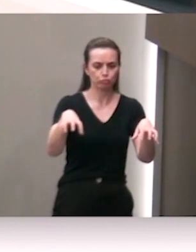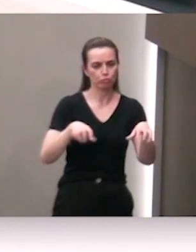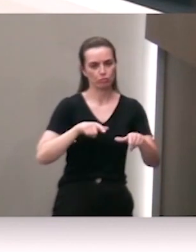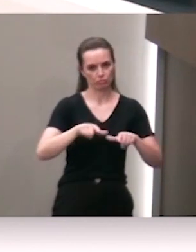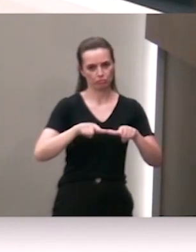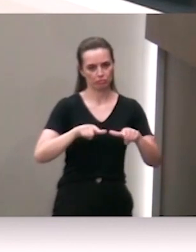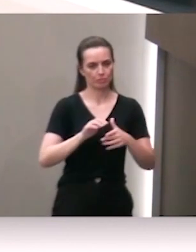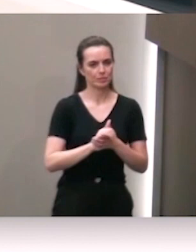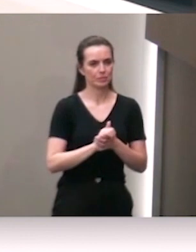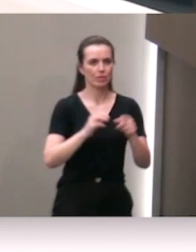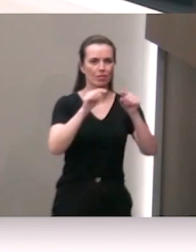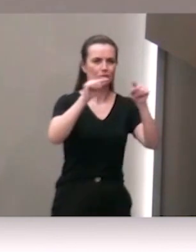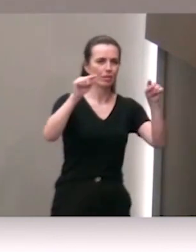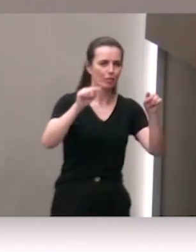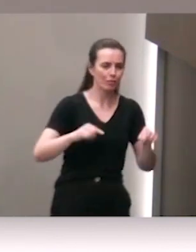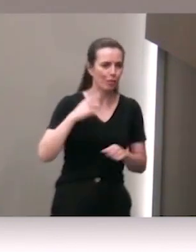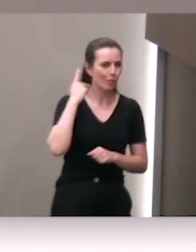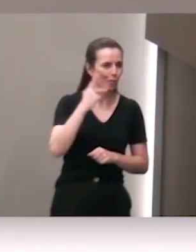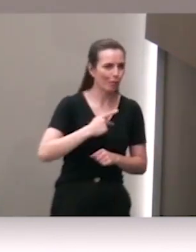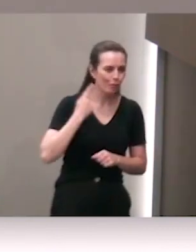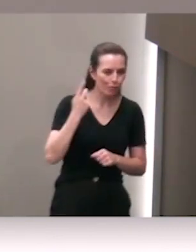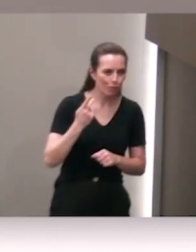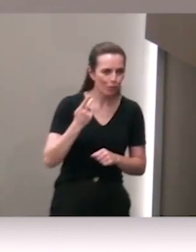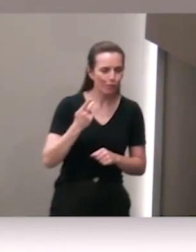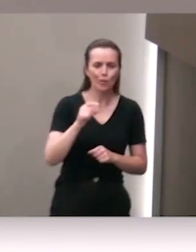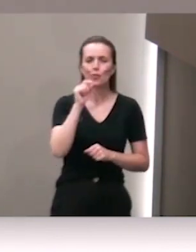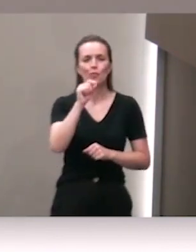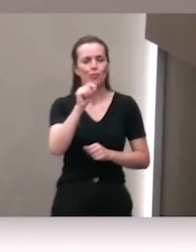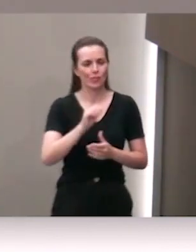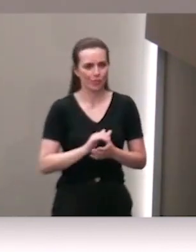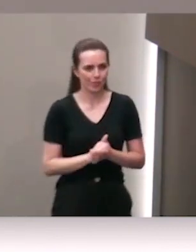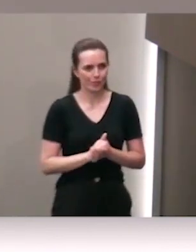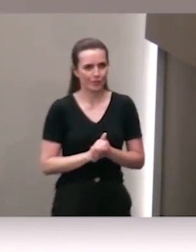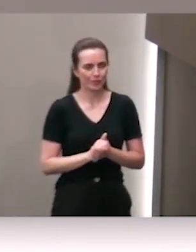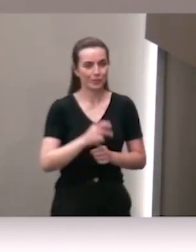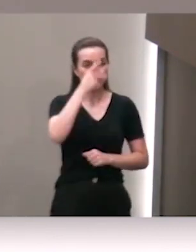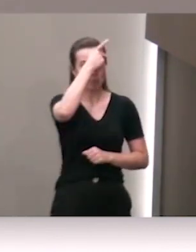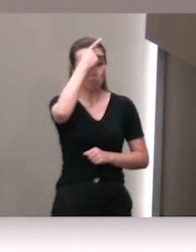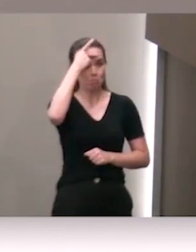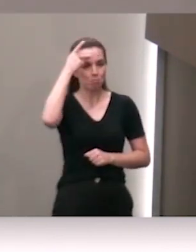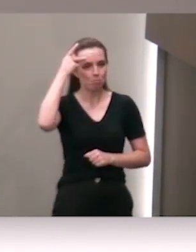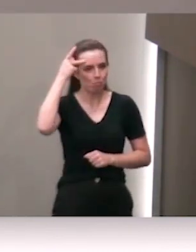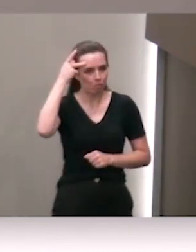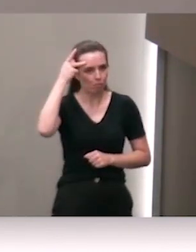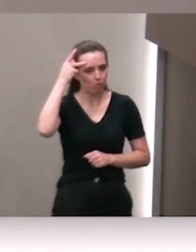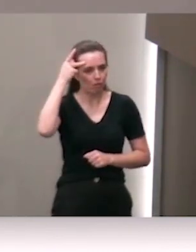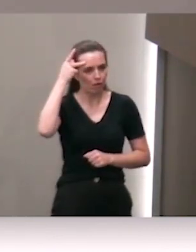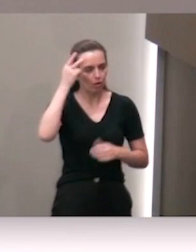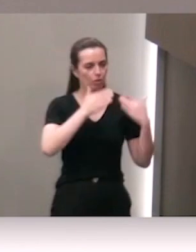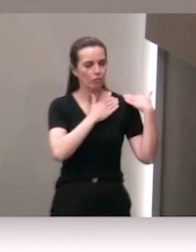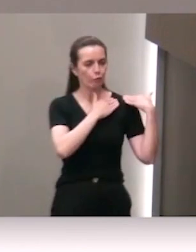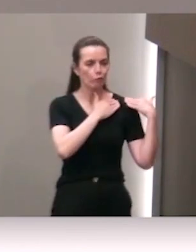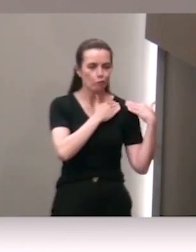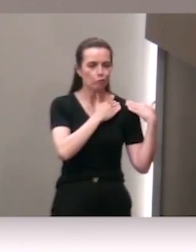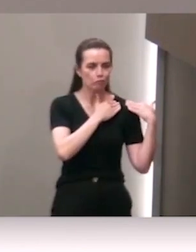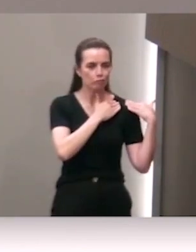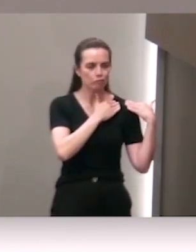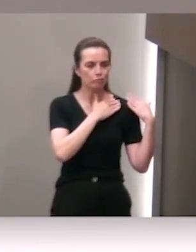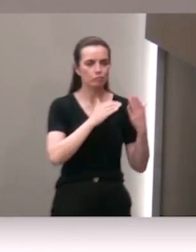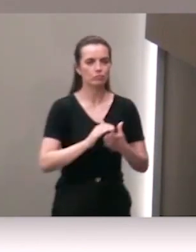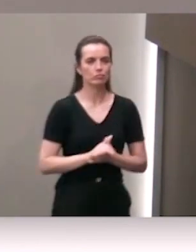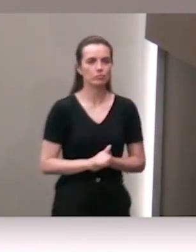ou servidores públicos são aquelas pessoas que ocupam cargos, empregos,